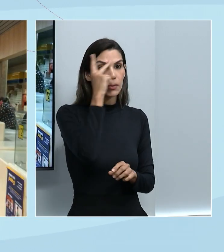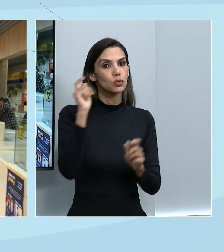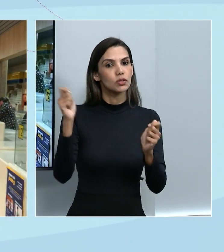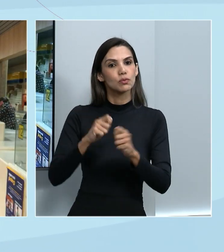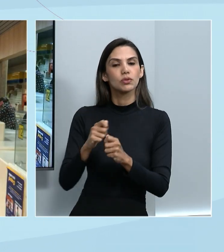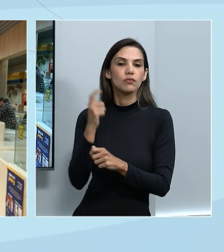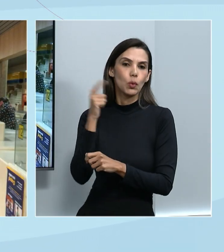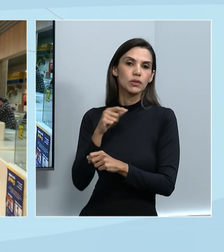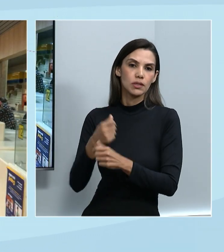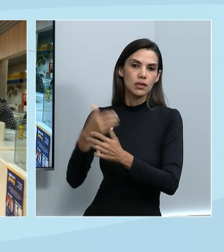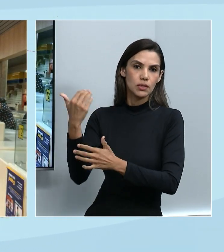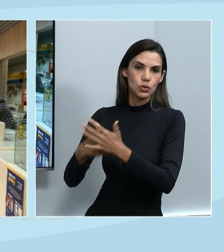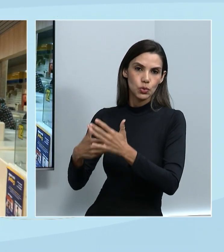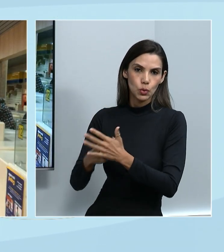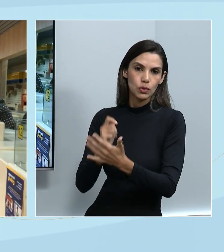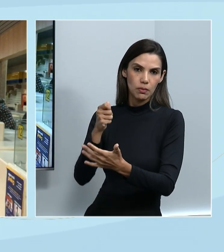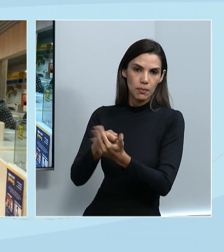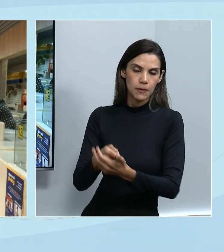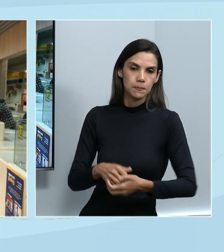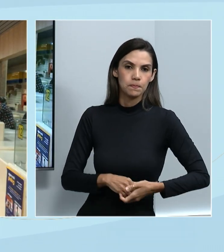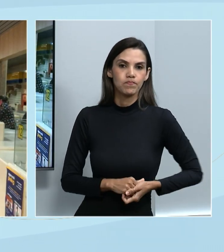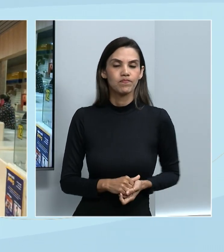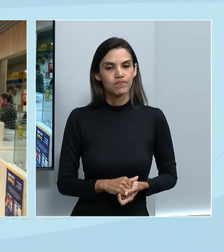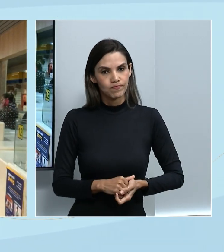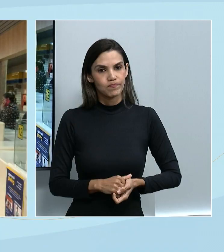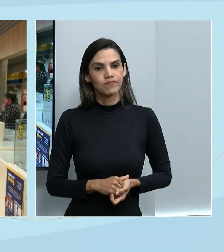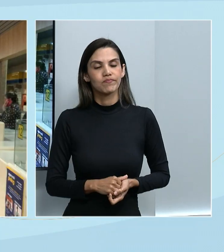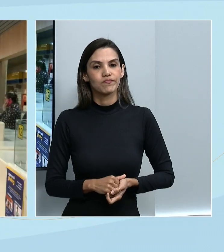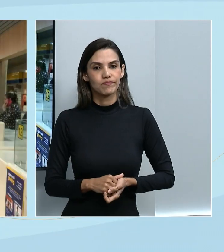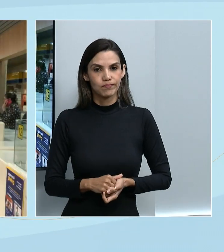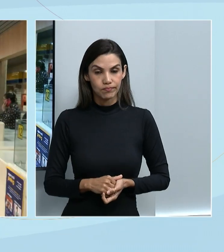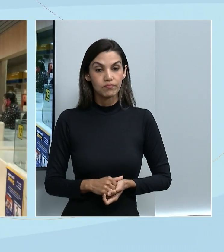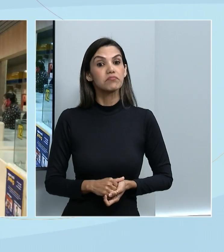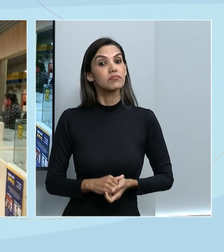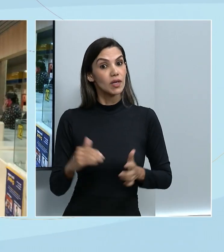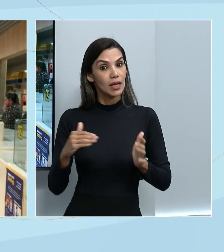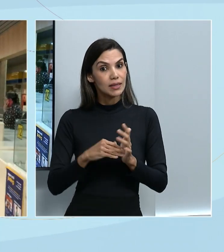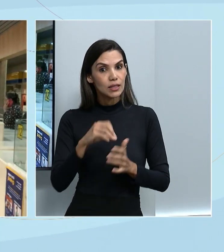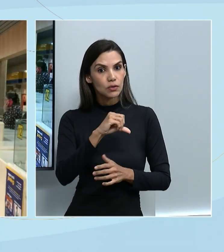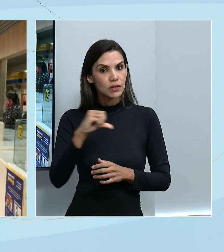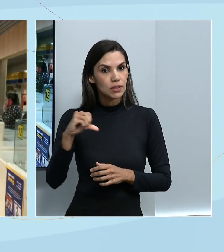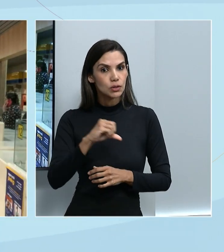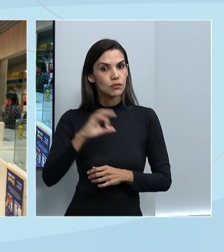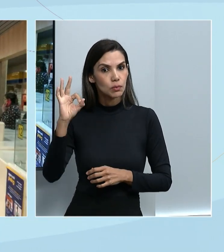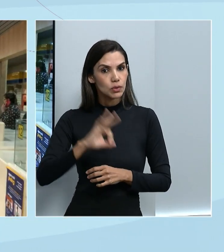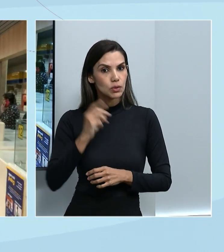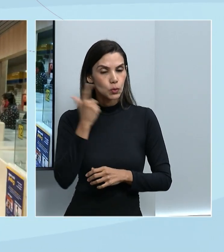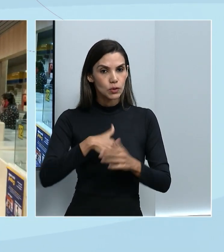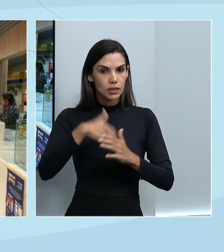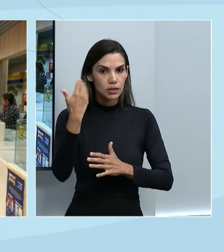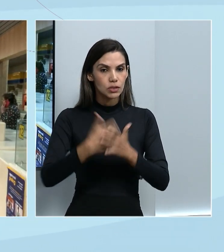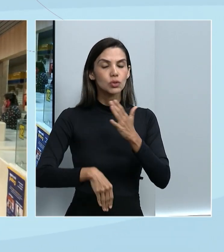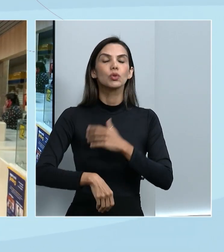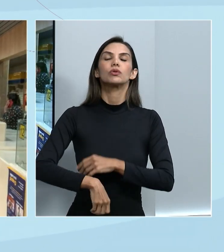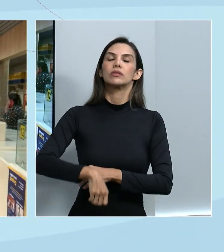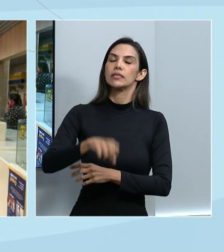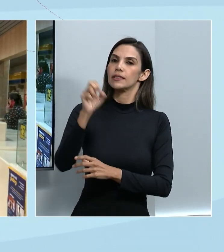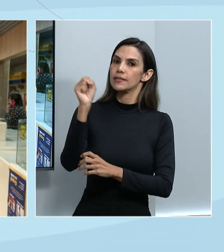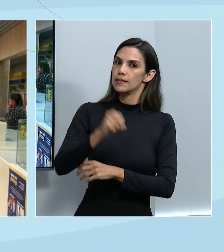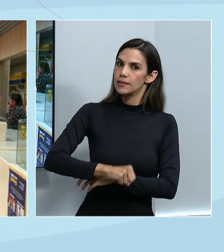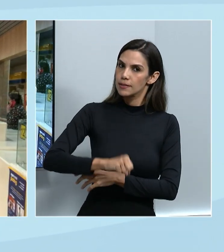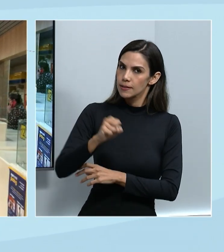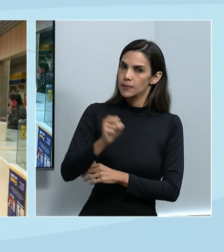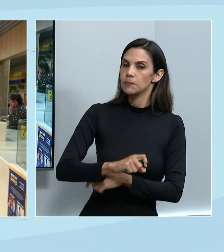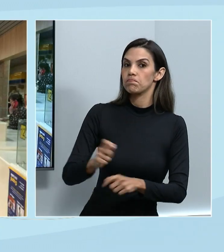aqui. Laís, e outra, esses descontos vão de até 99%, né? Exatamente, até 99% de desconto